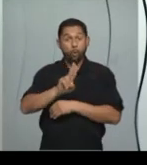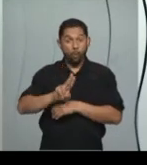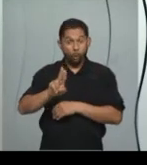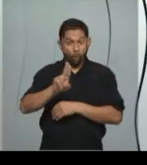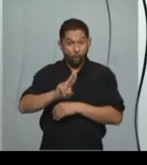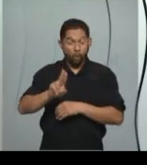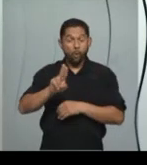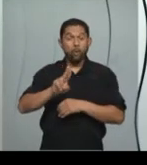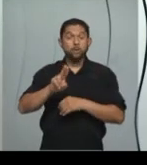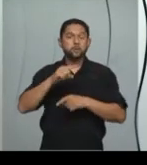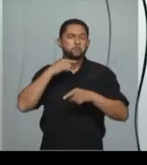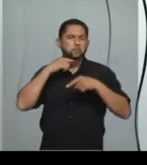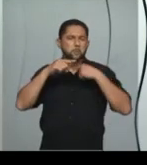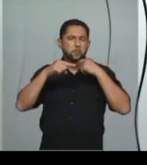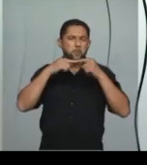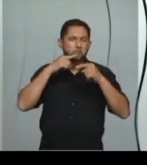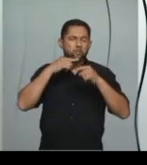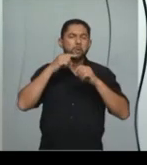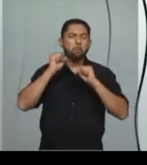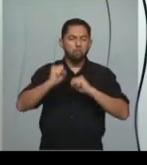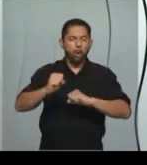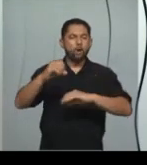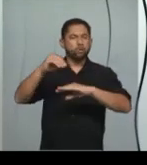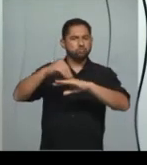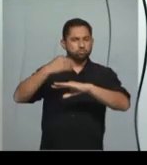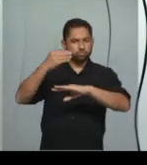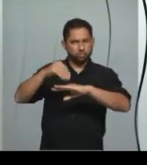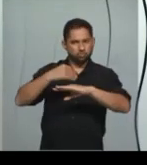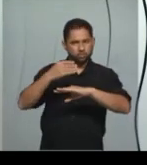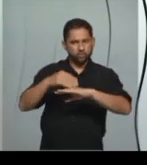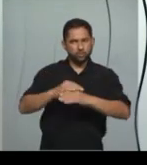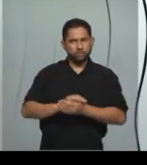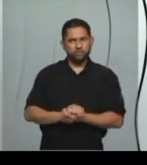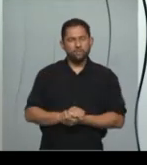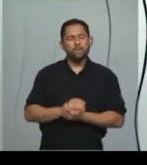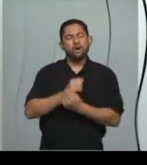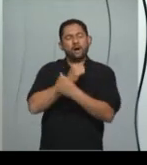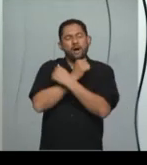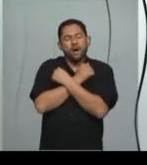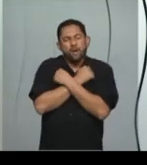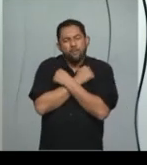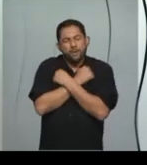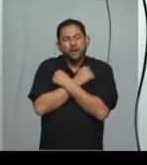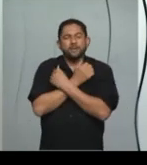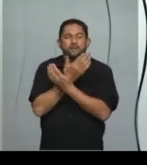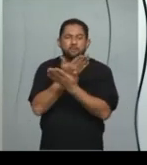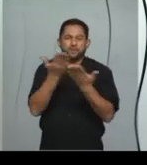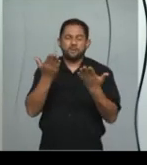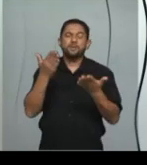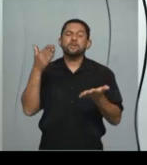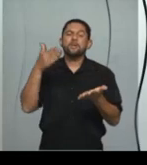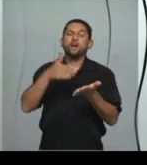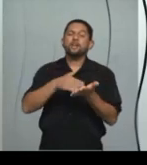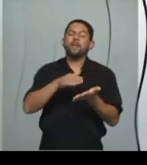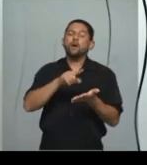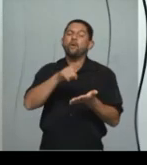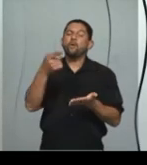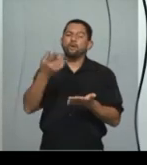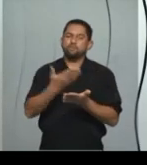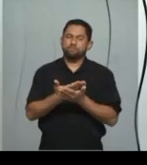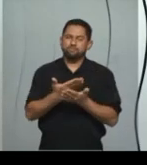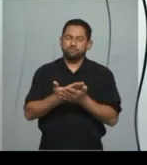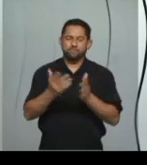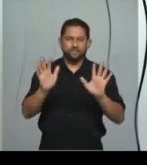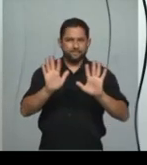atendimento para tirar as suas dúvidas e deixo aqui o meu grande abraço virtual. Até mais!